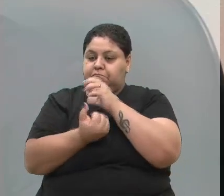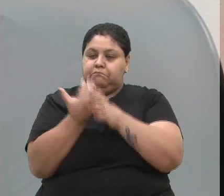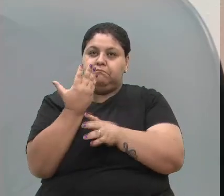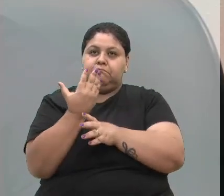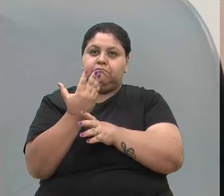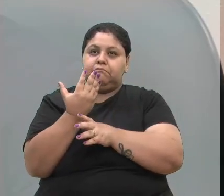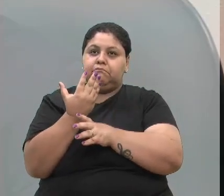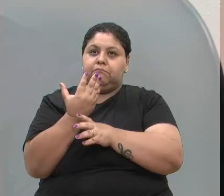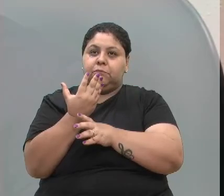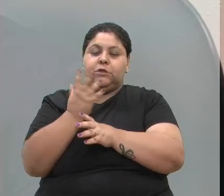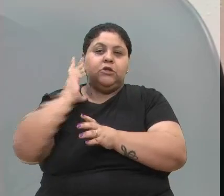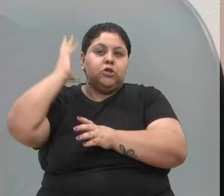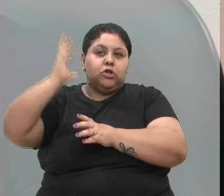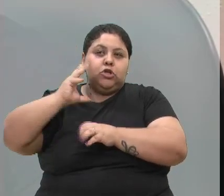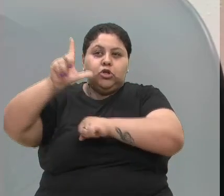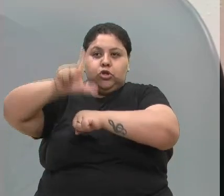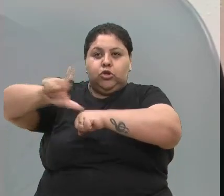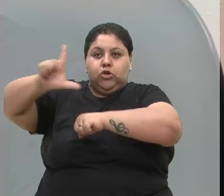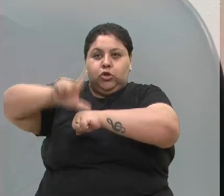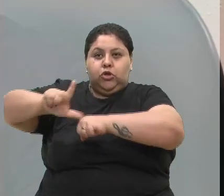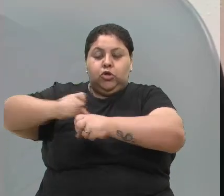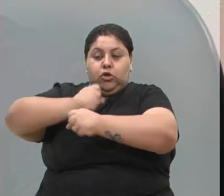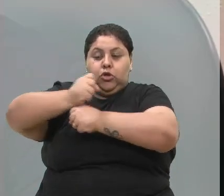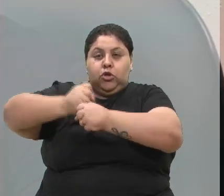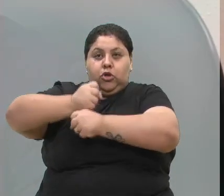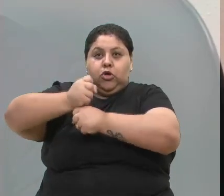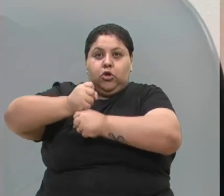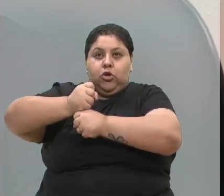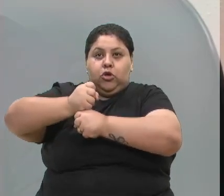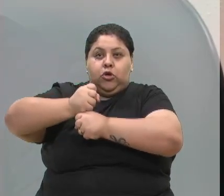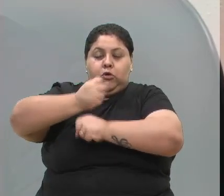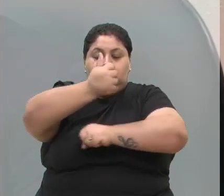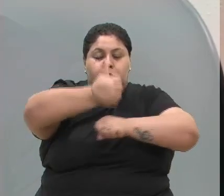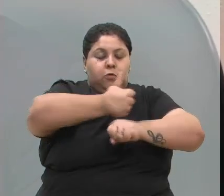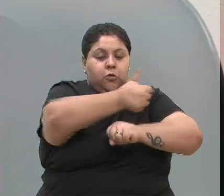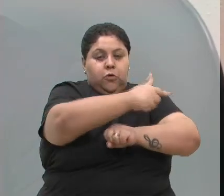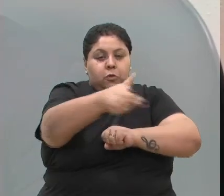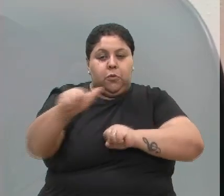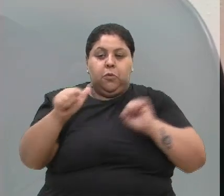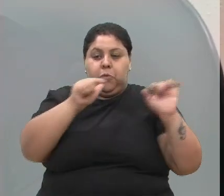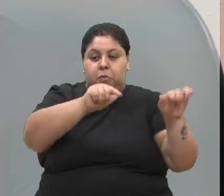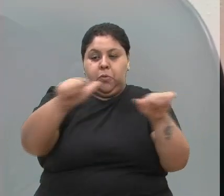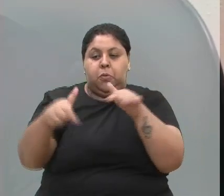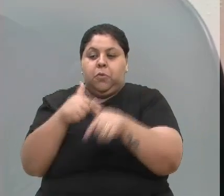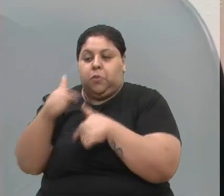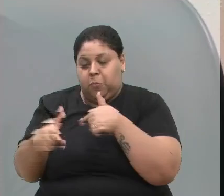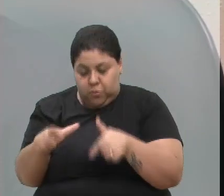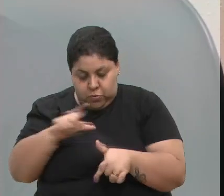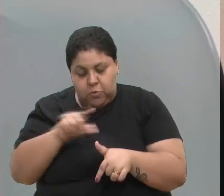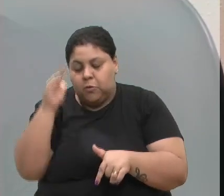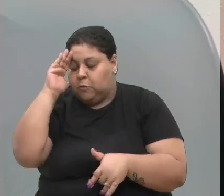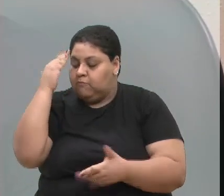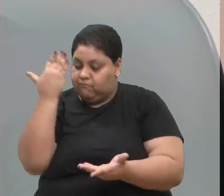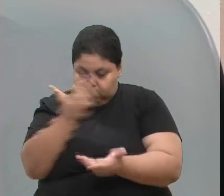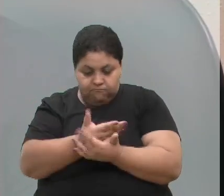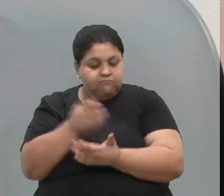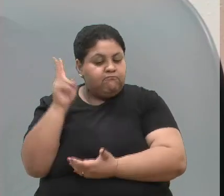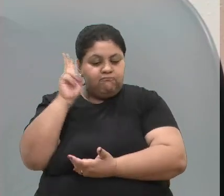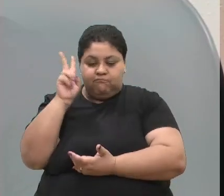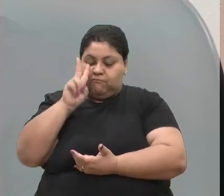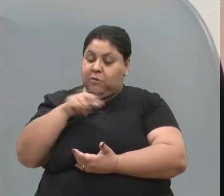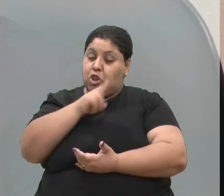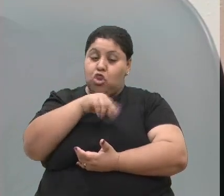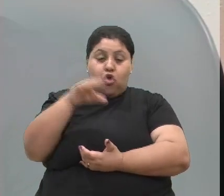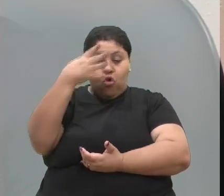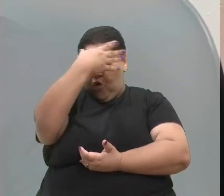Estadual do Varejo, evento anual que reúne profissionais de diferentes áreas de atuação. Temos a certeza de que essa história nunca será